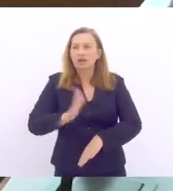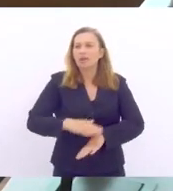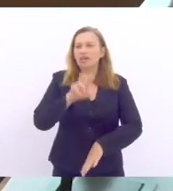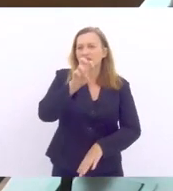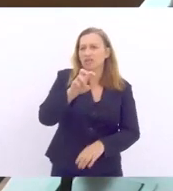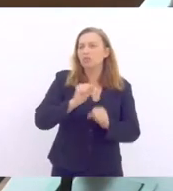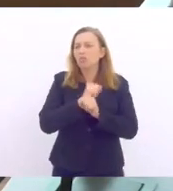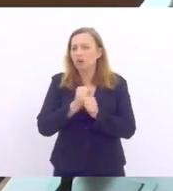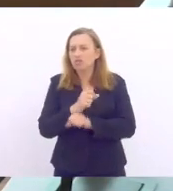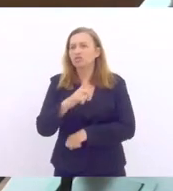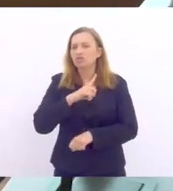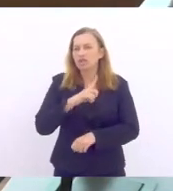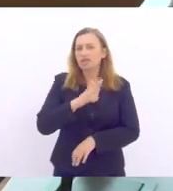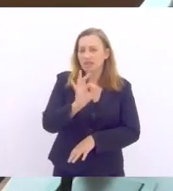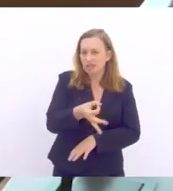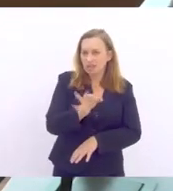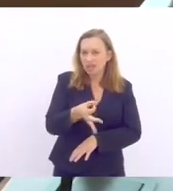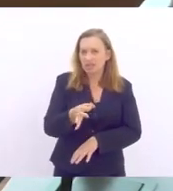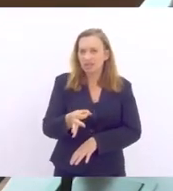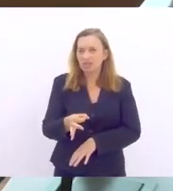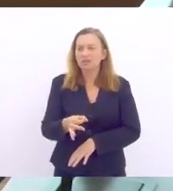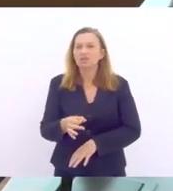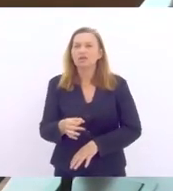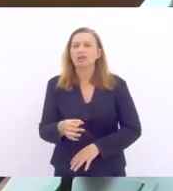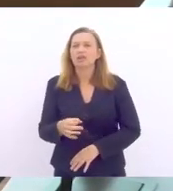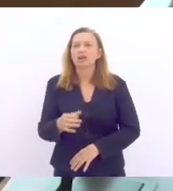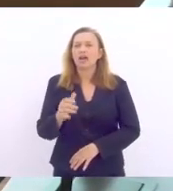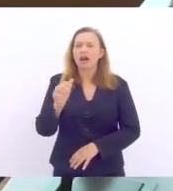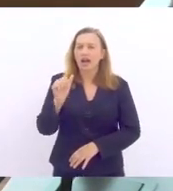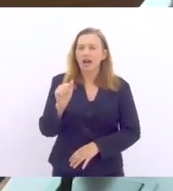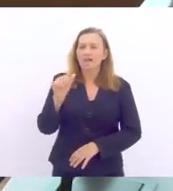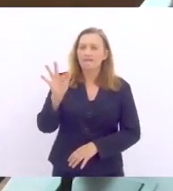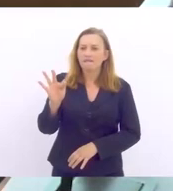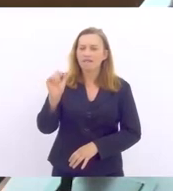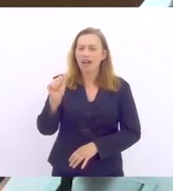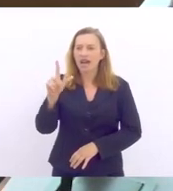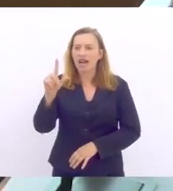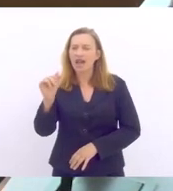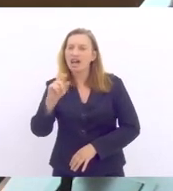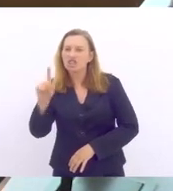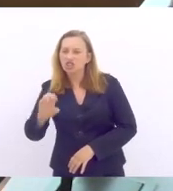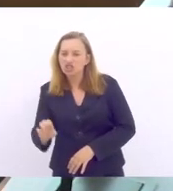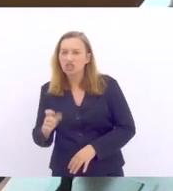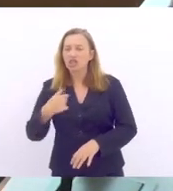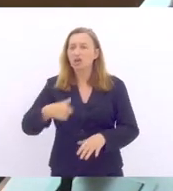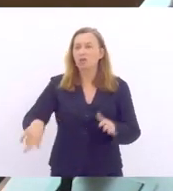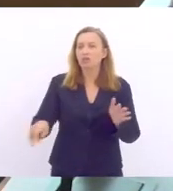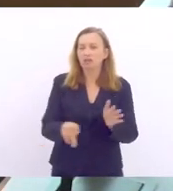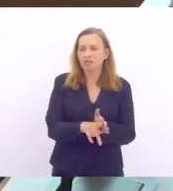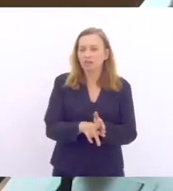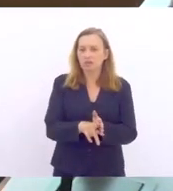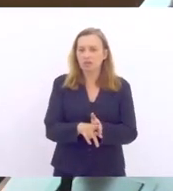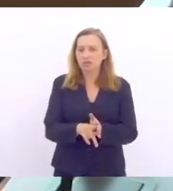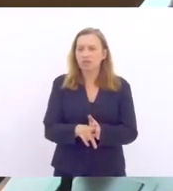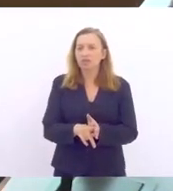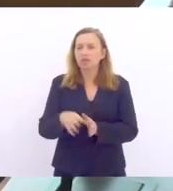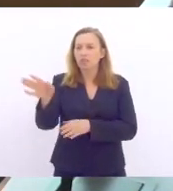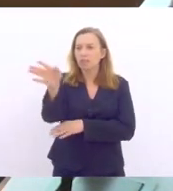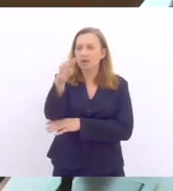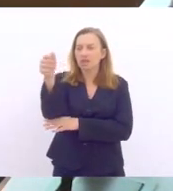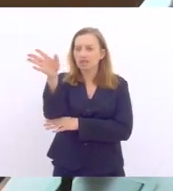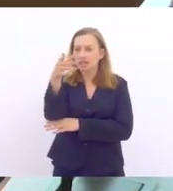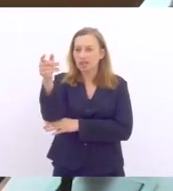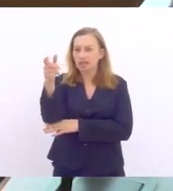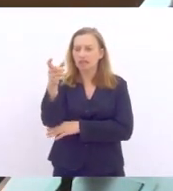anos, com certeza, Charanga, a Falange, do qual eu fiz parte. Carreguei a maior bandeira do Maracanã de todos os tempos,